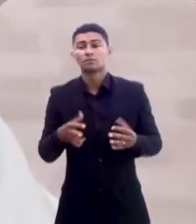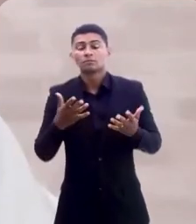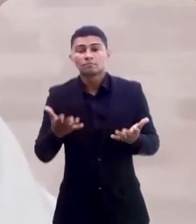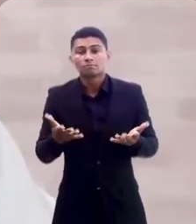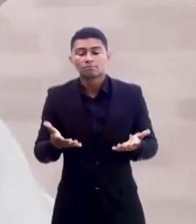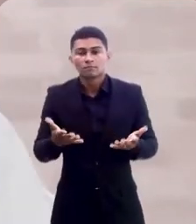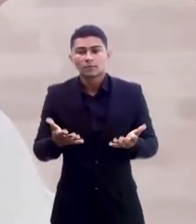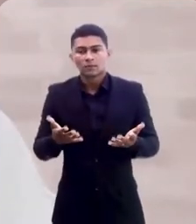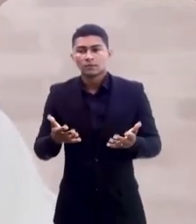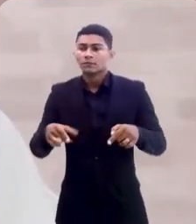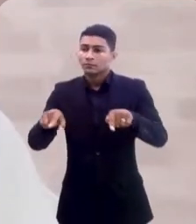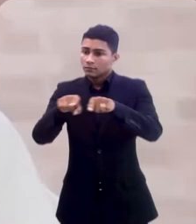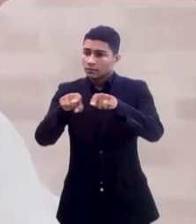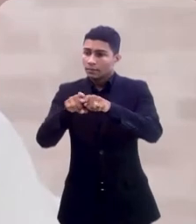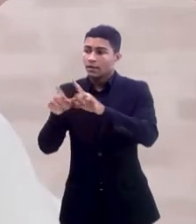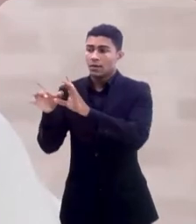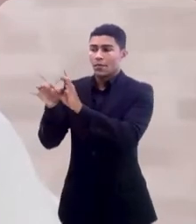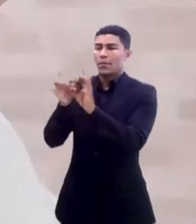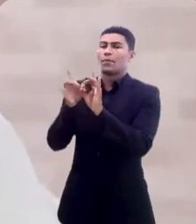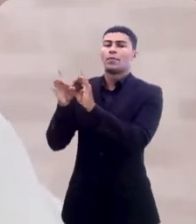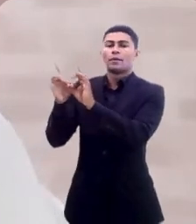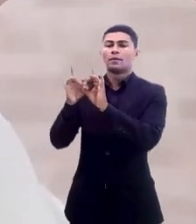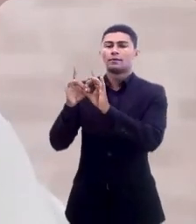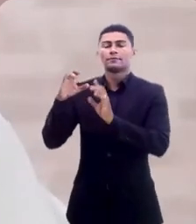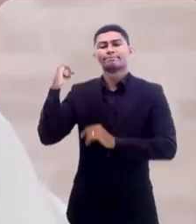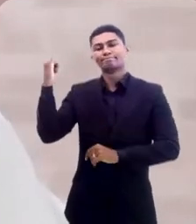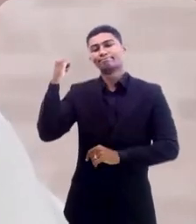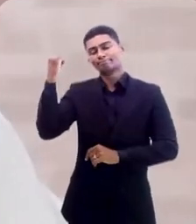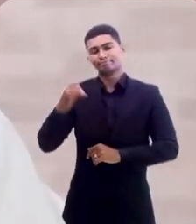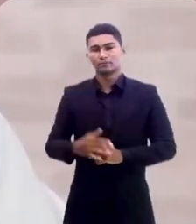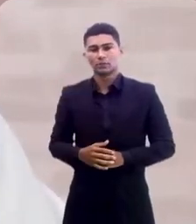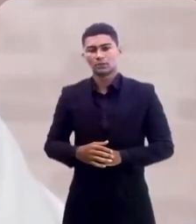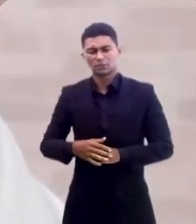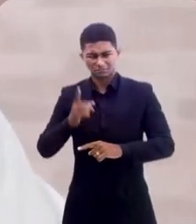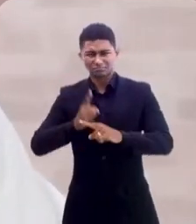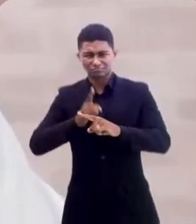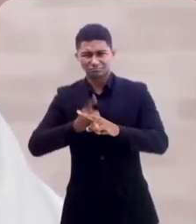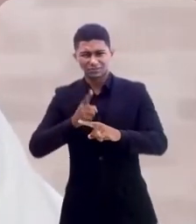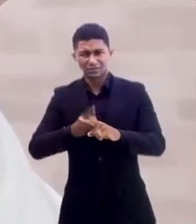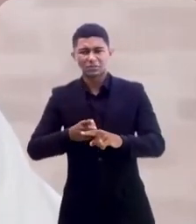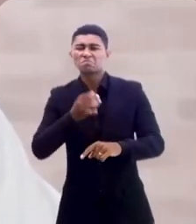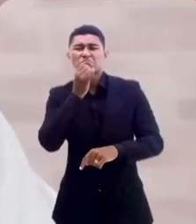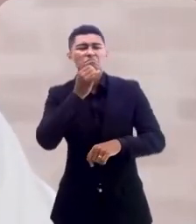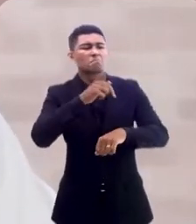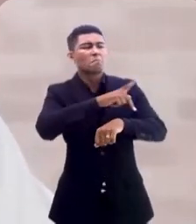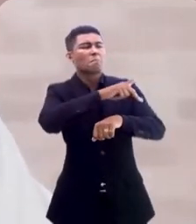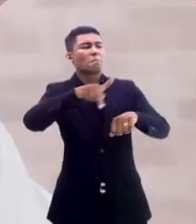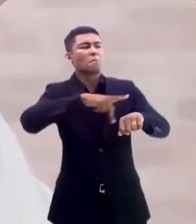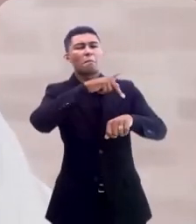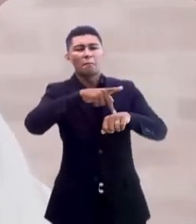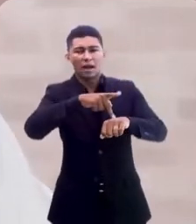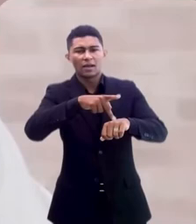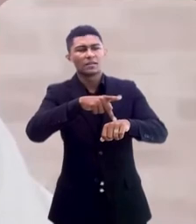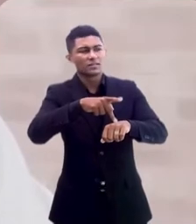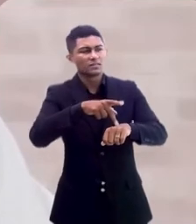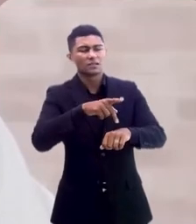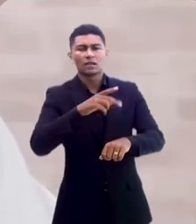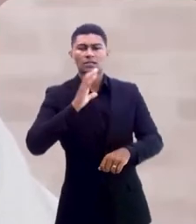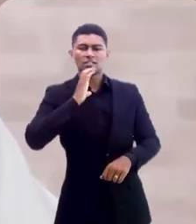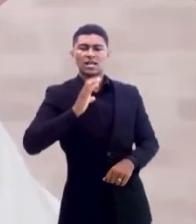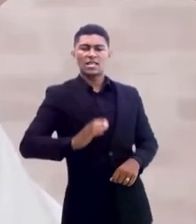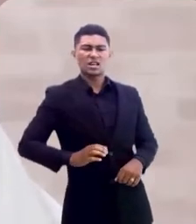eles, com a união, que também é fundamental, porque não existe nação sem